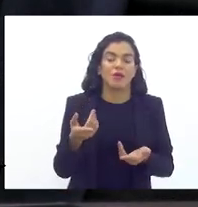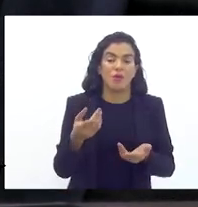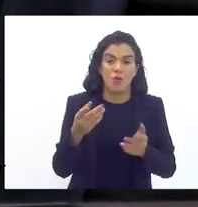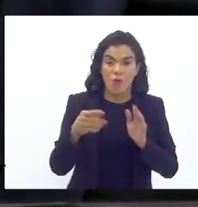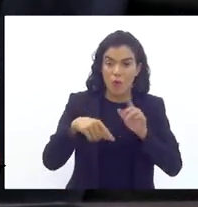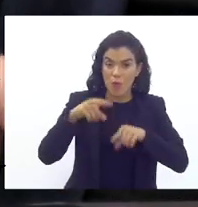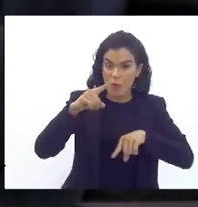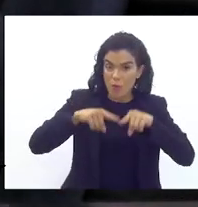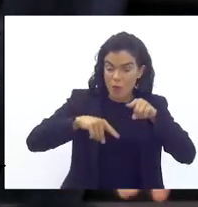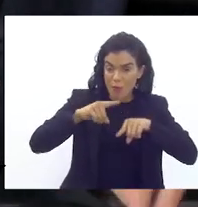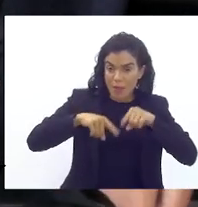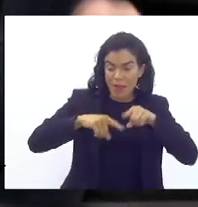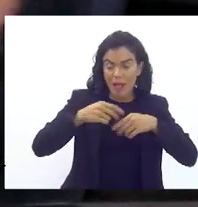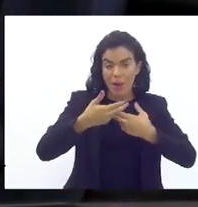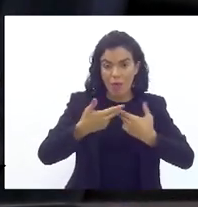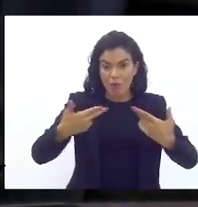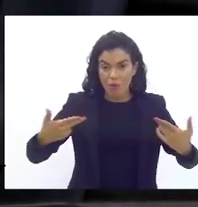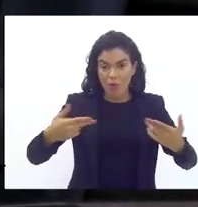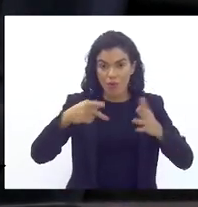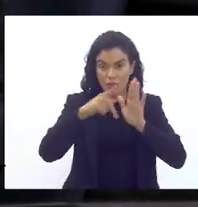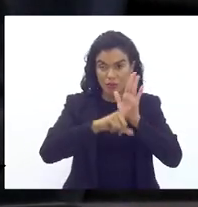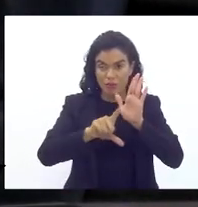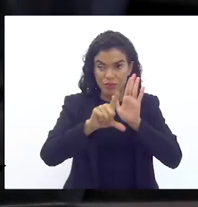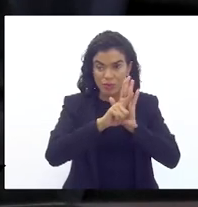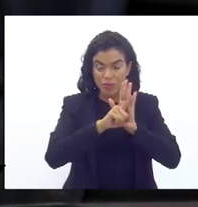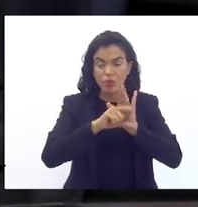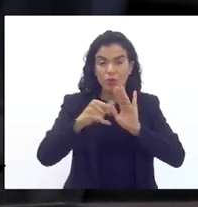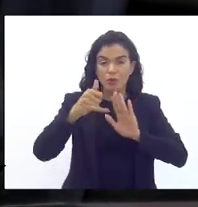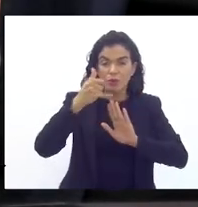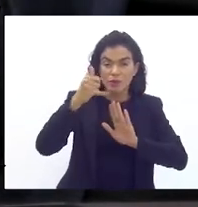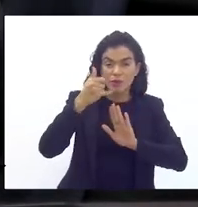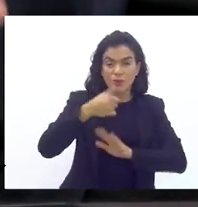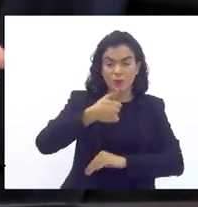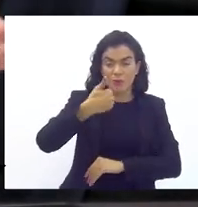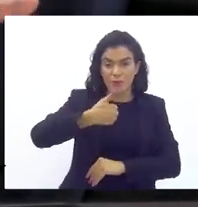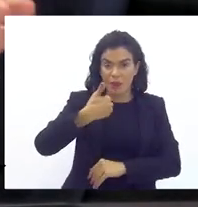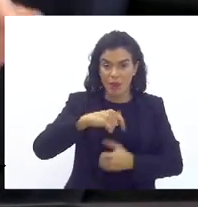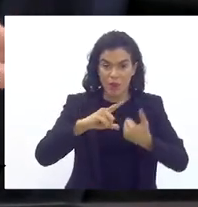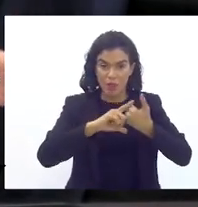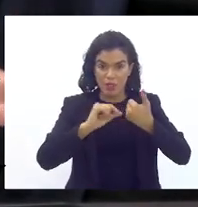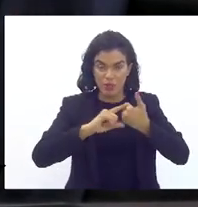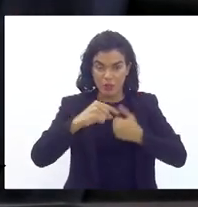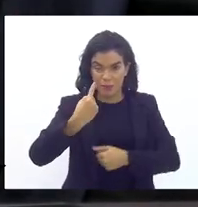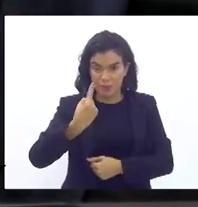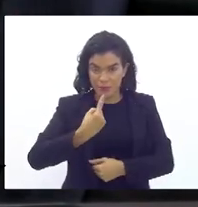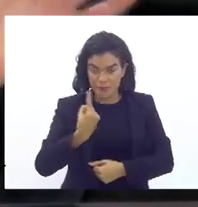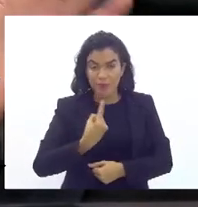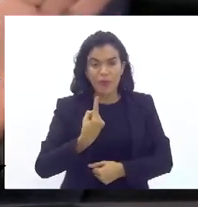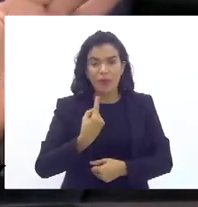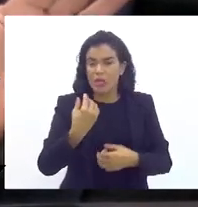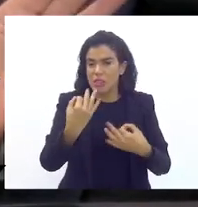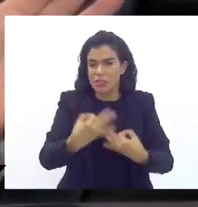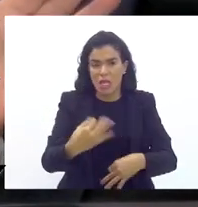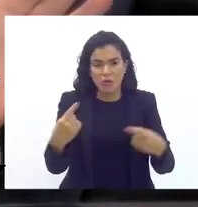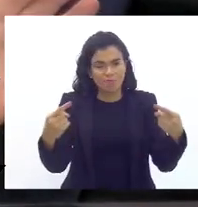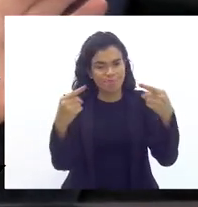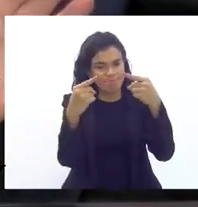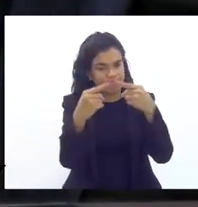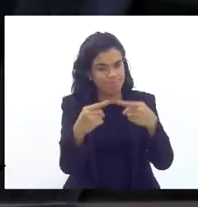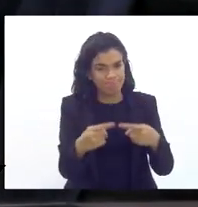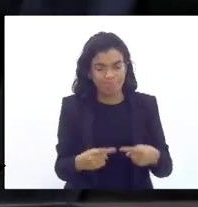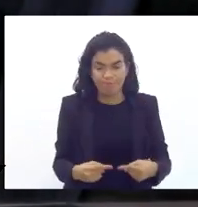projeto no que digo diz respeito ao inciso primeiro do artigo primeiro tá corretíssimo